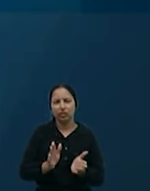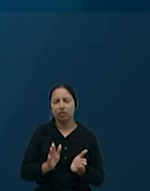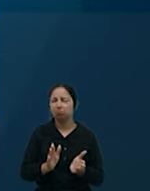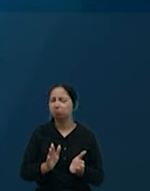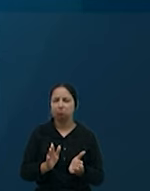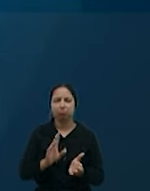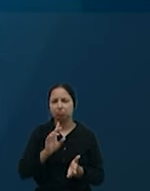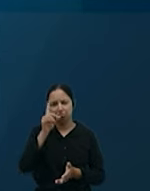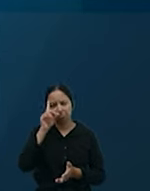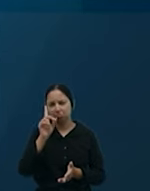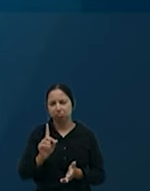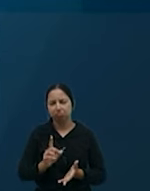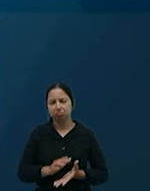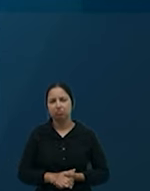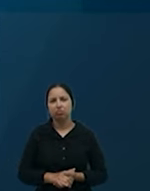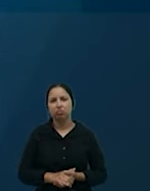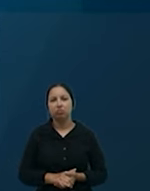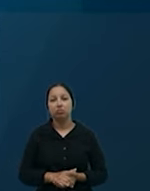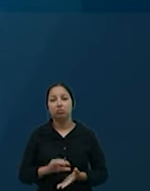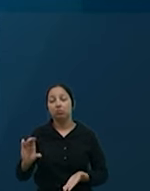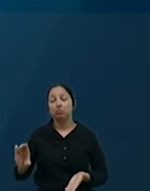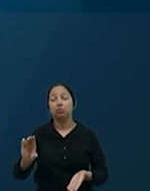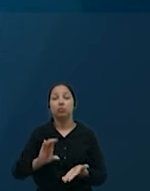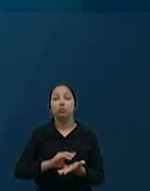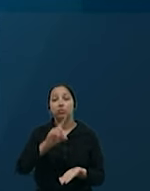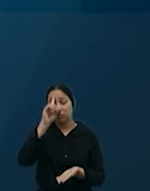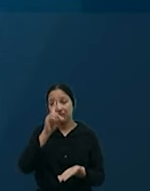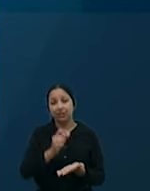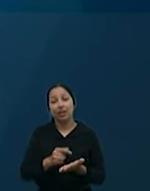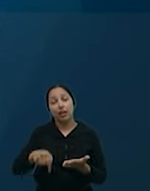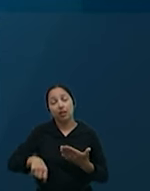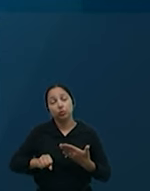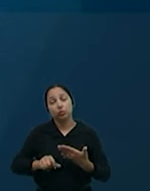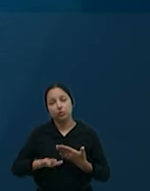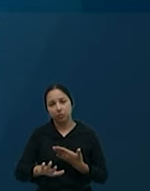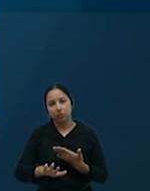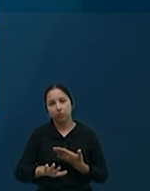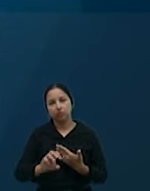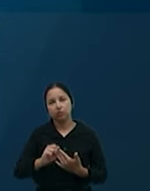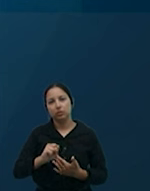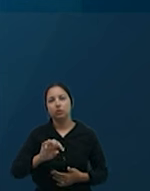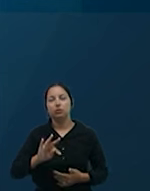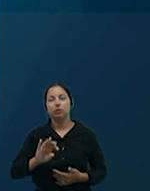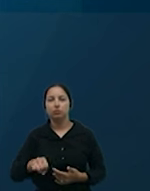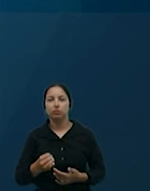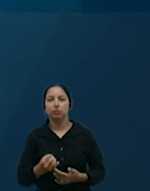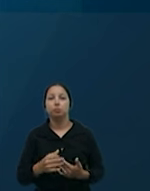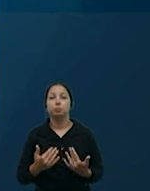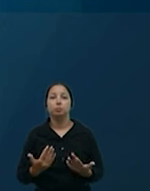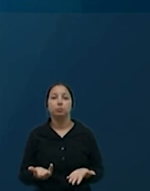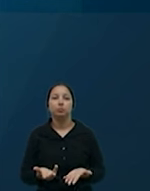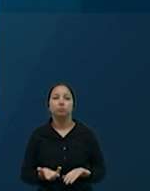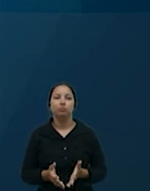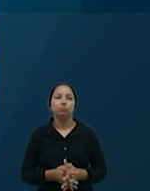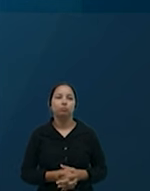de jurisprudência dessa corte. Então, é isso que eu queria colocar.